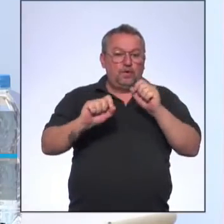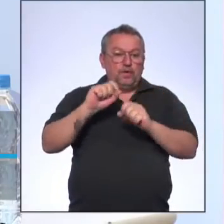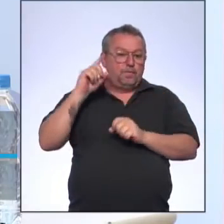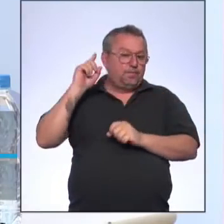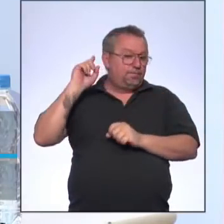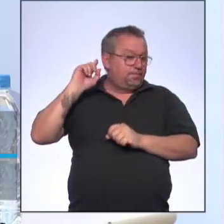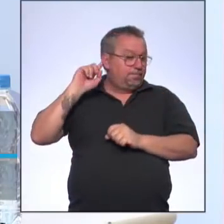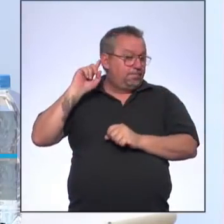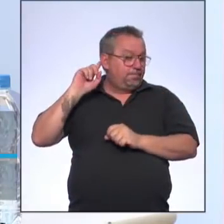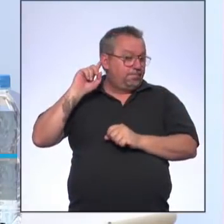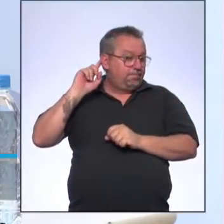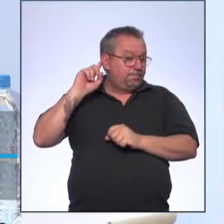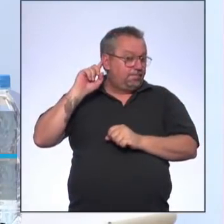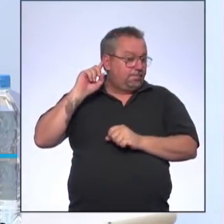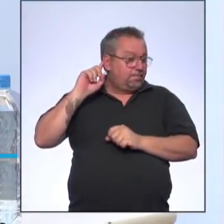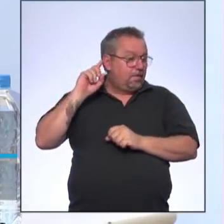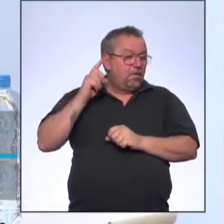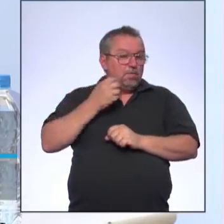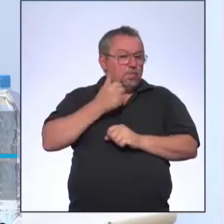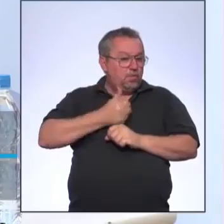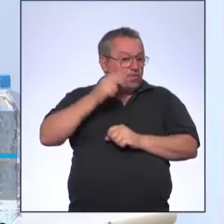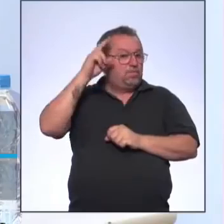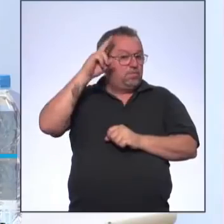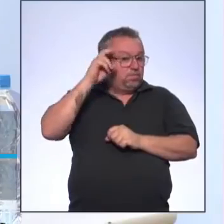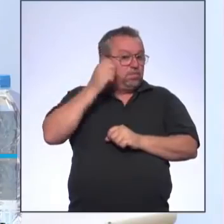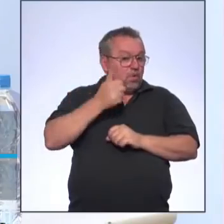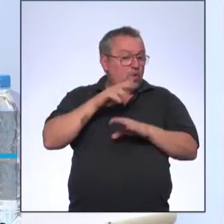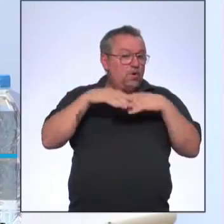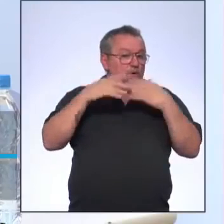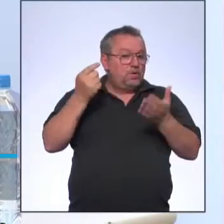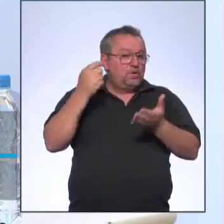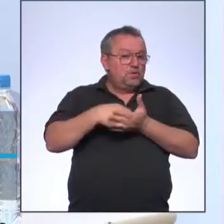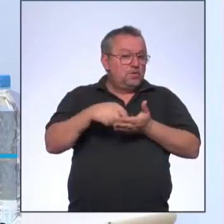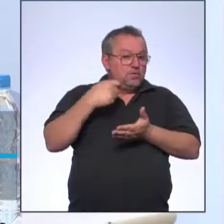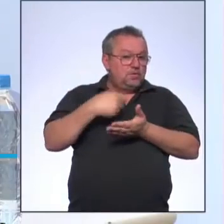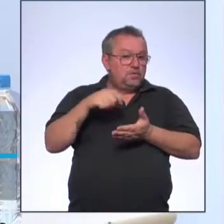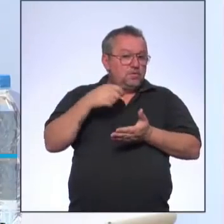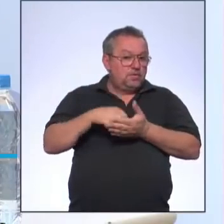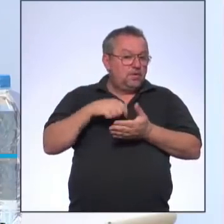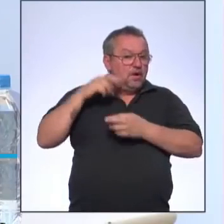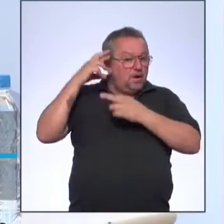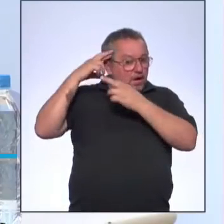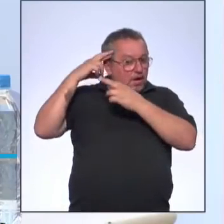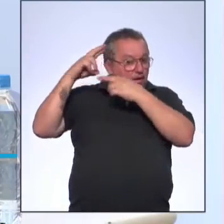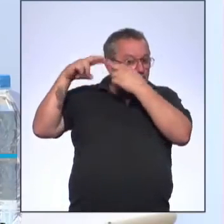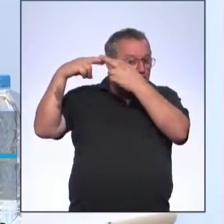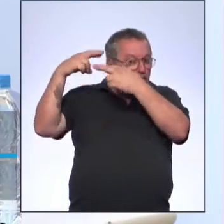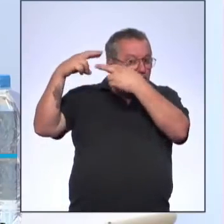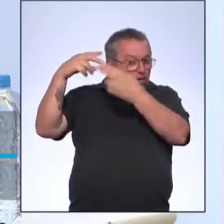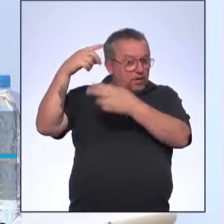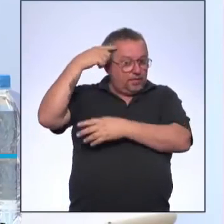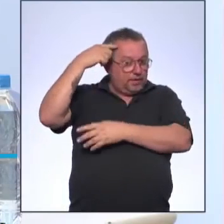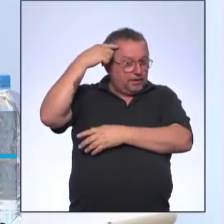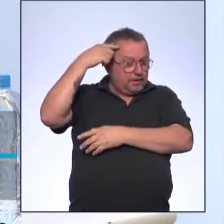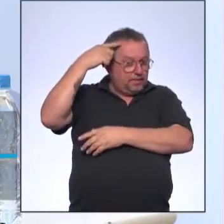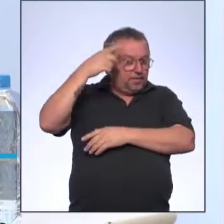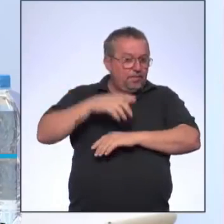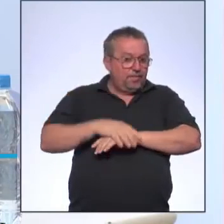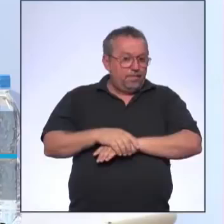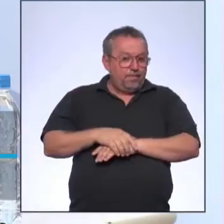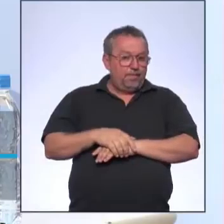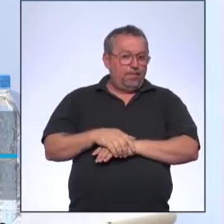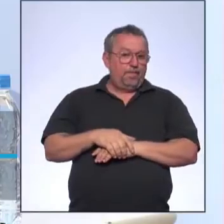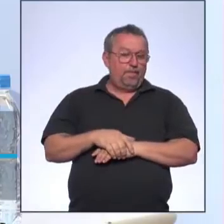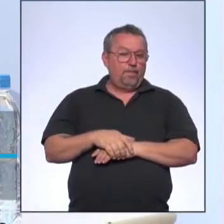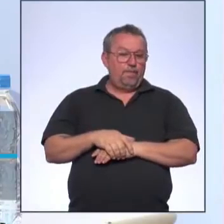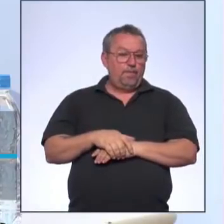ouvido ficar com uma memória muito boa. Quando a gente precisar compor, a gente tem um bom repertório na nossa cabeça. Vamos lá, pessoal,